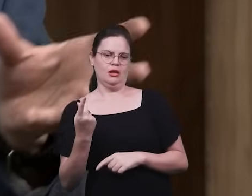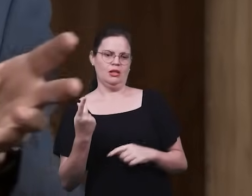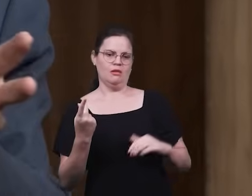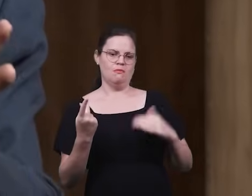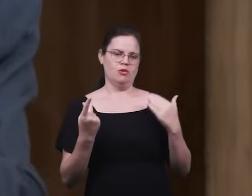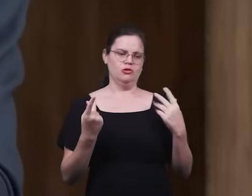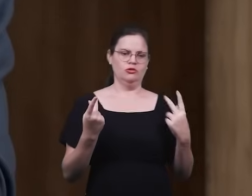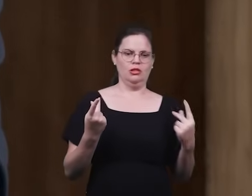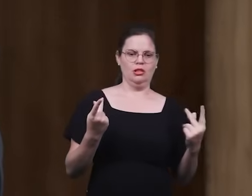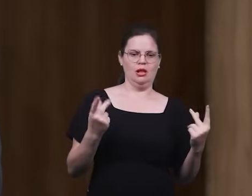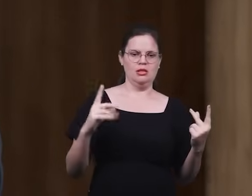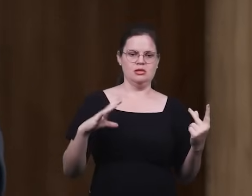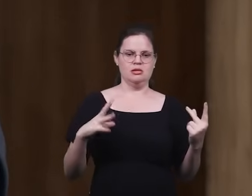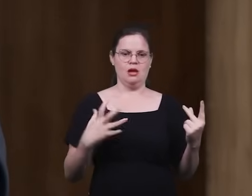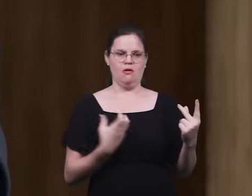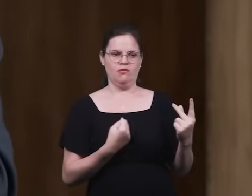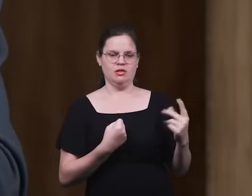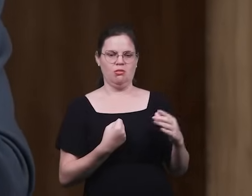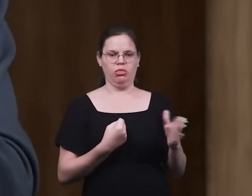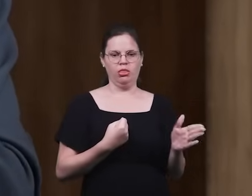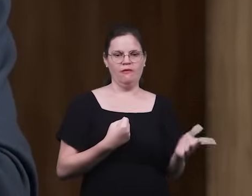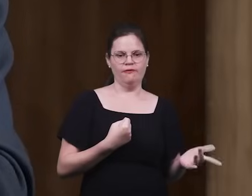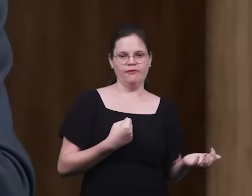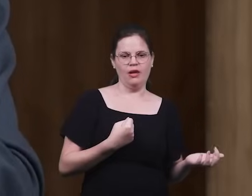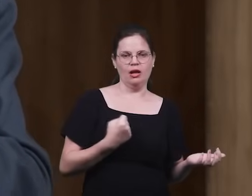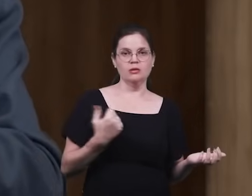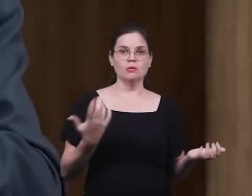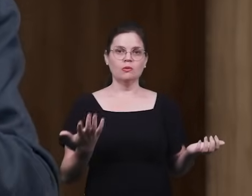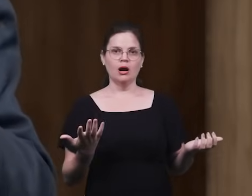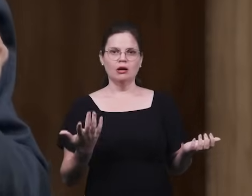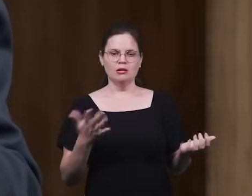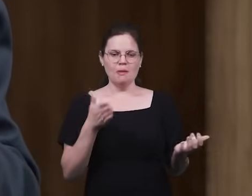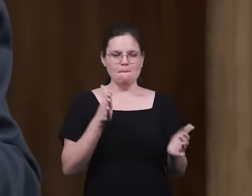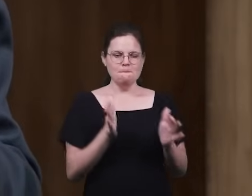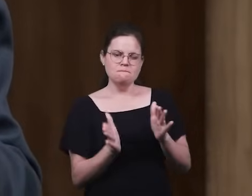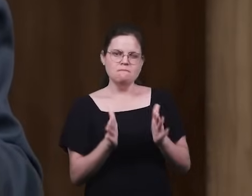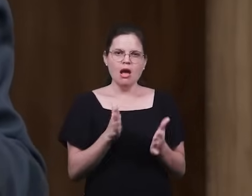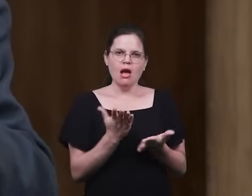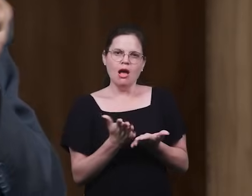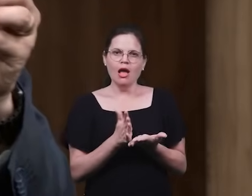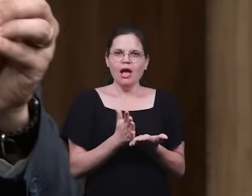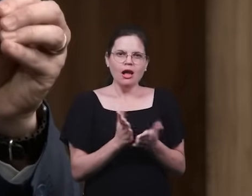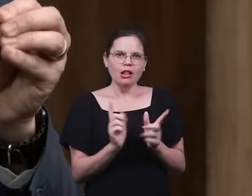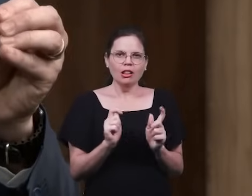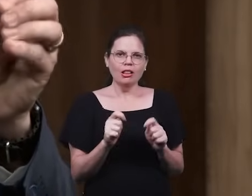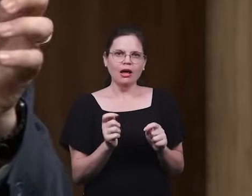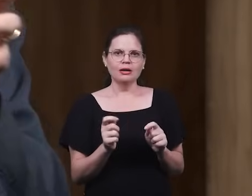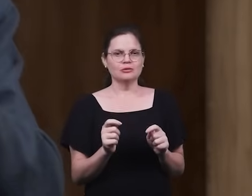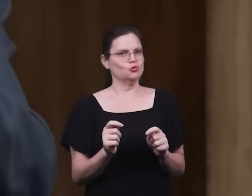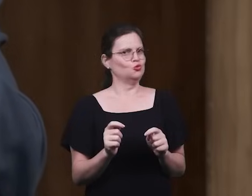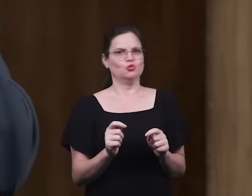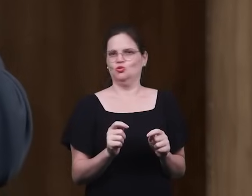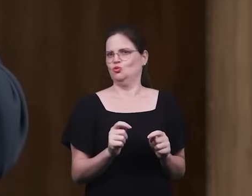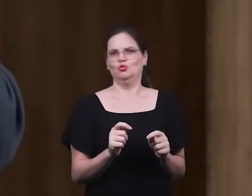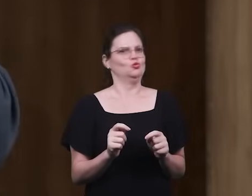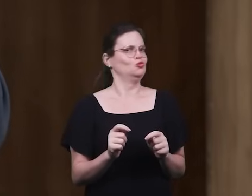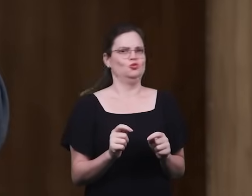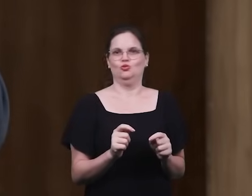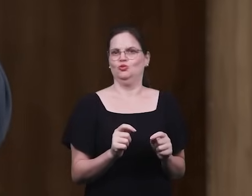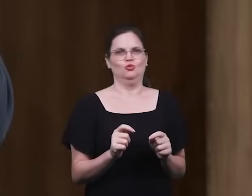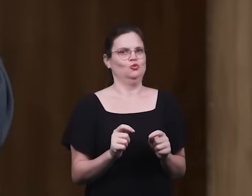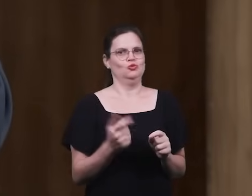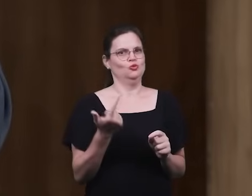salvação e perd não mas tem um aqui que você pode misturar os dois não existe isso então